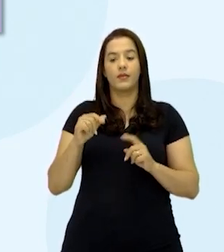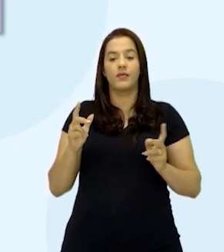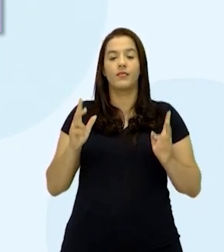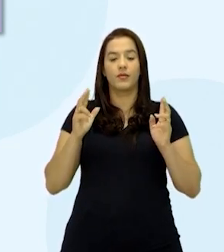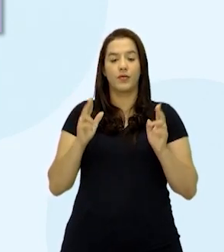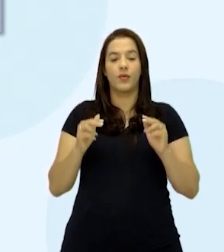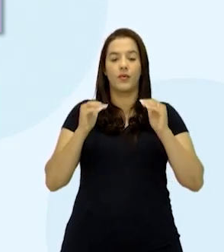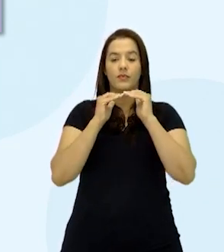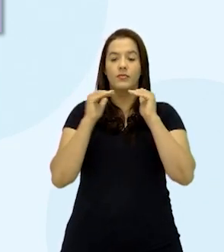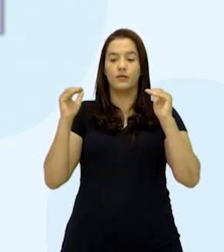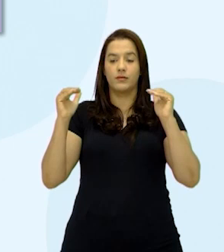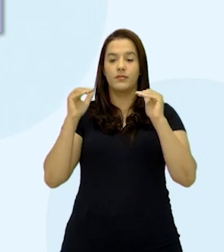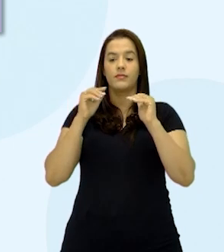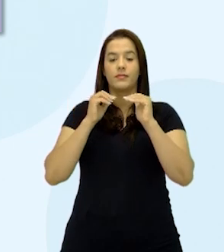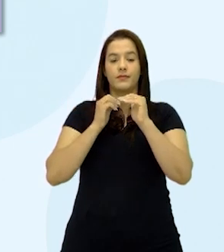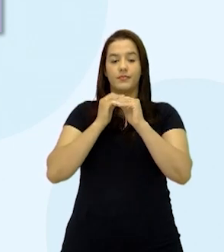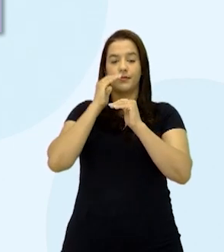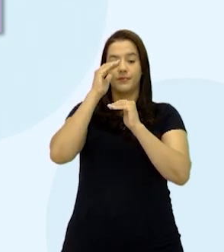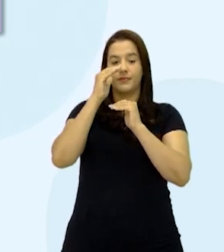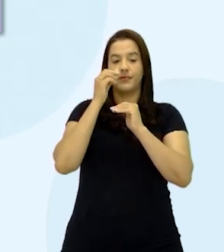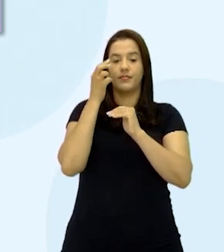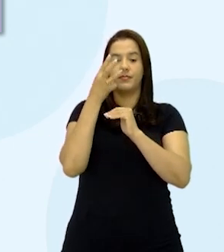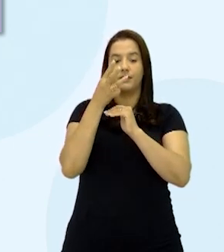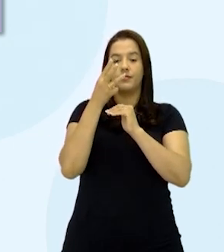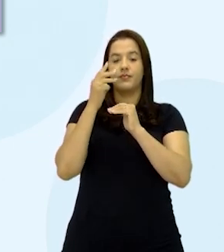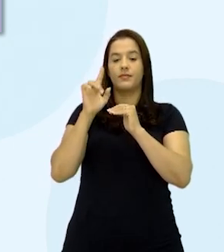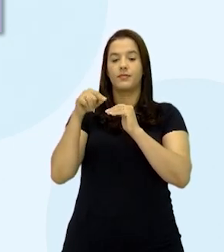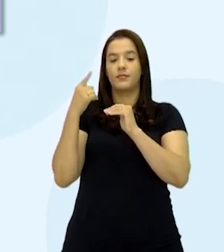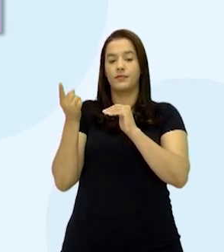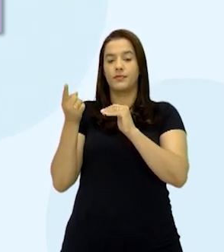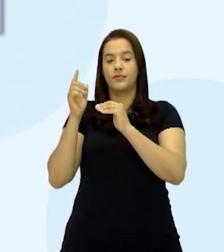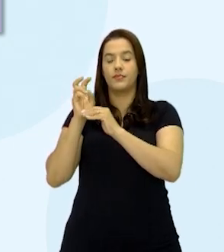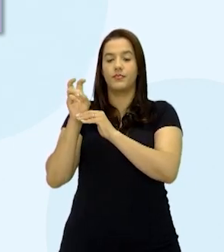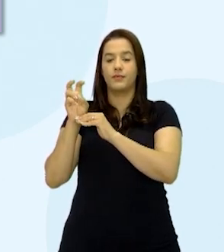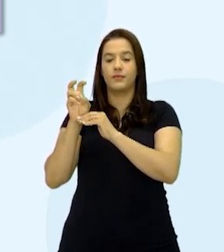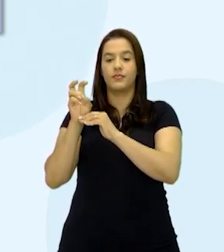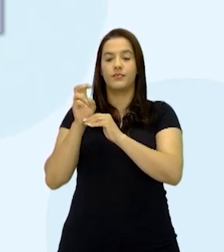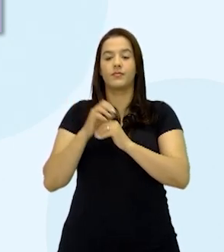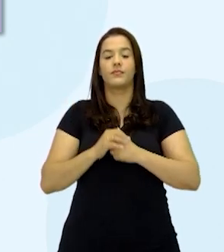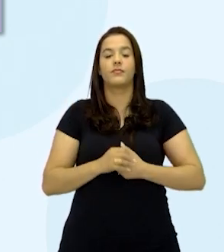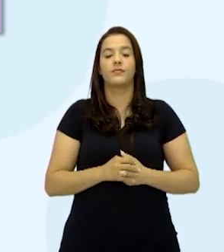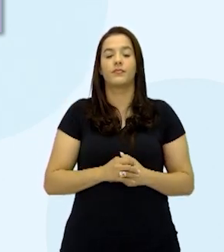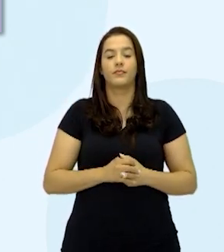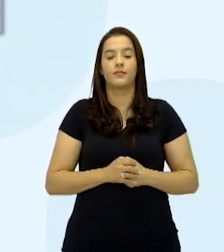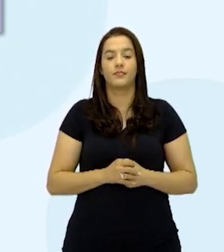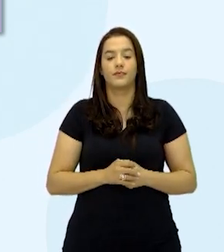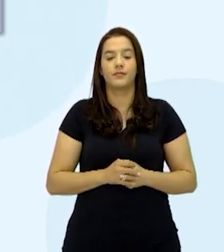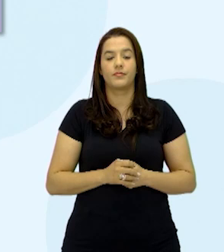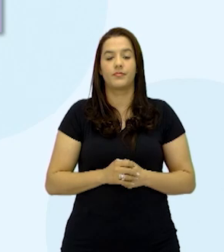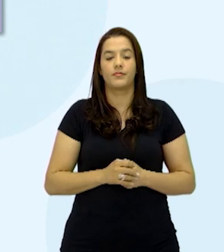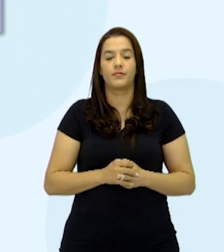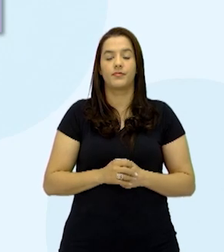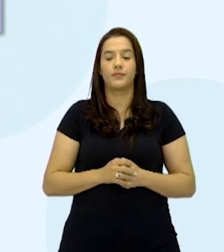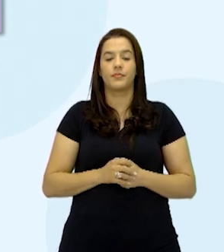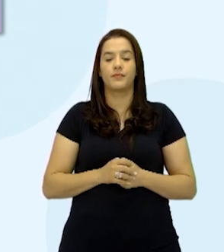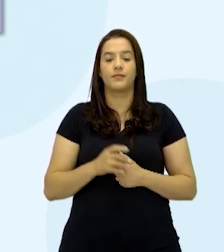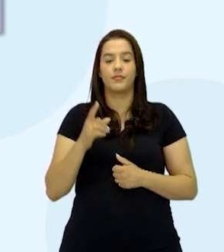na parte de cima, ó. Esse 1 a gente multiplica por 3 e esse 1 a gente multiplica por 5, né? Então a gente